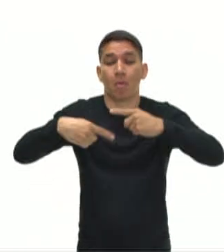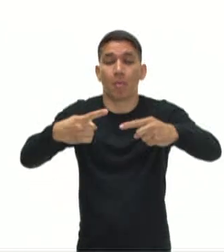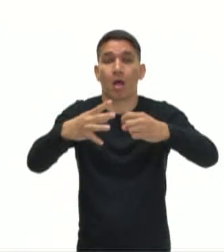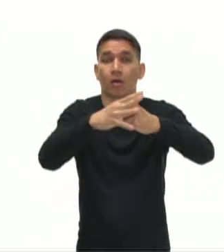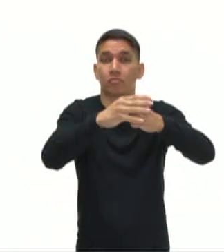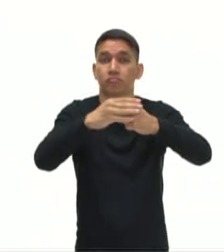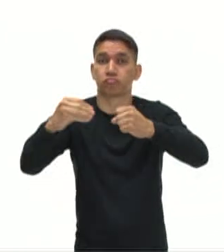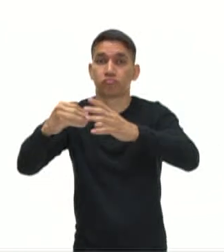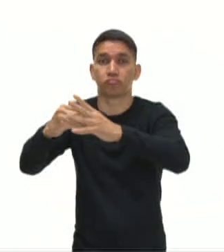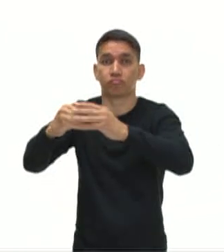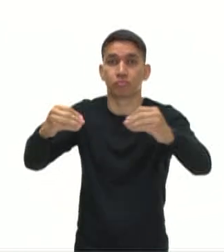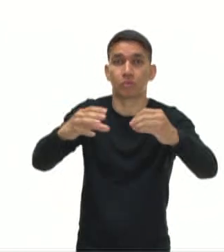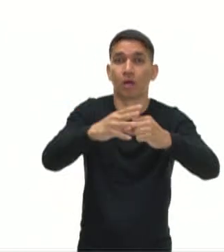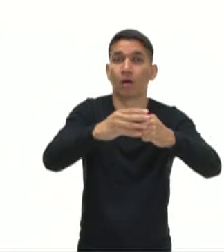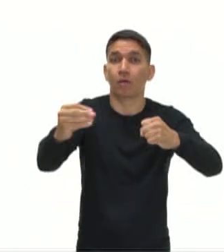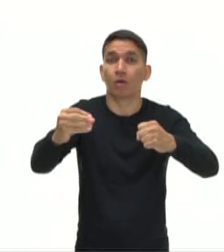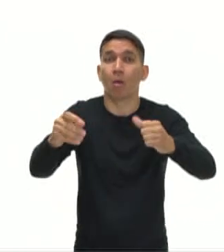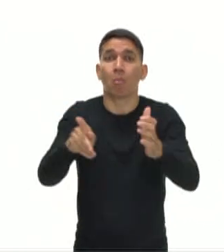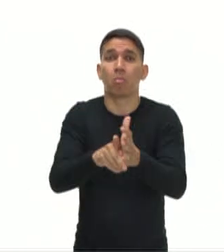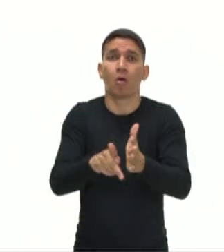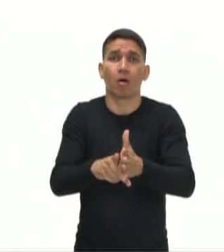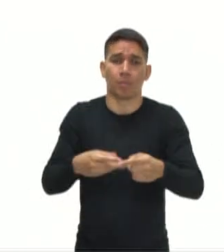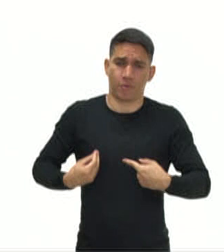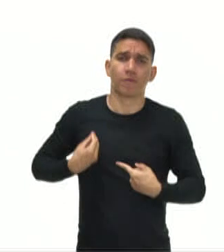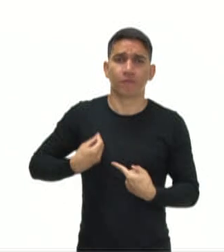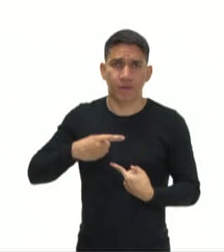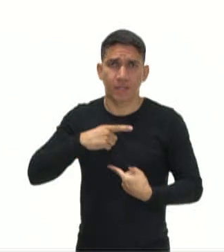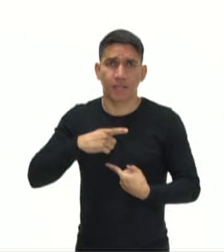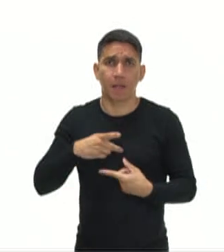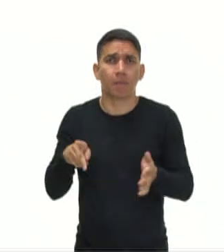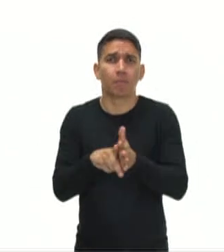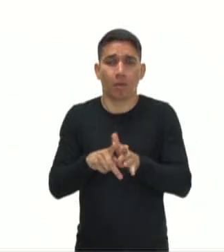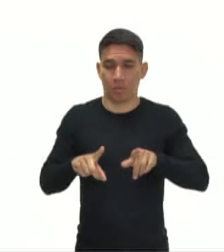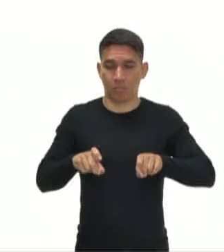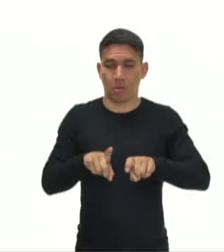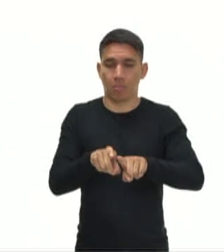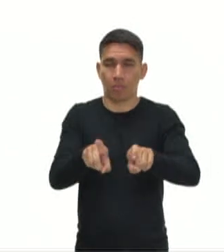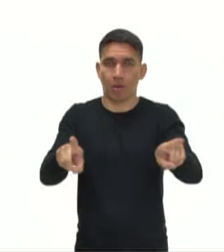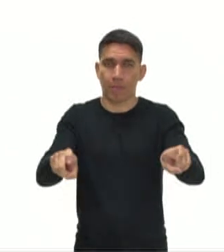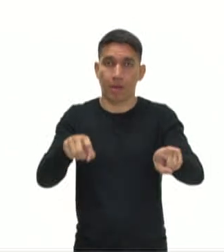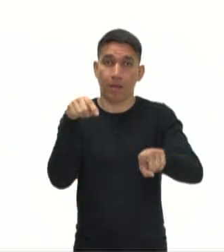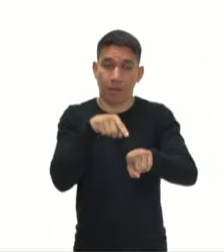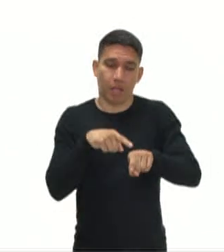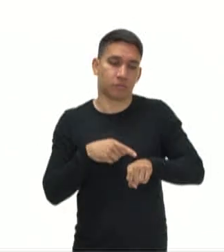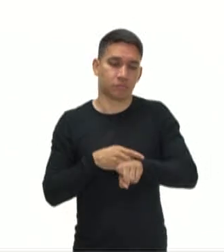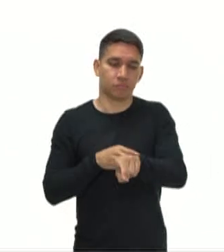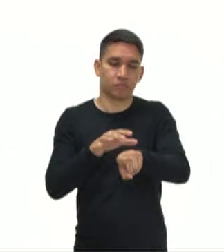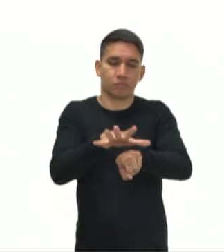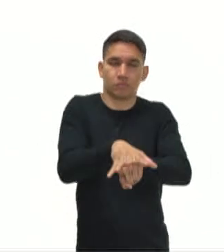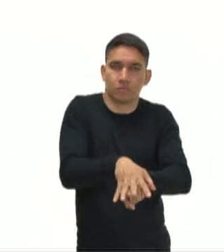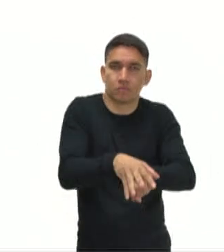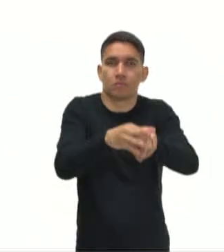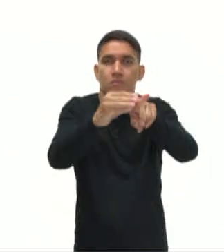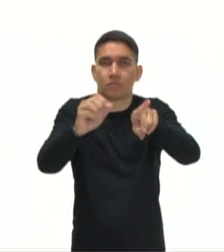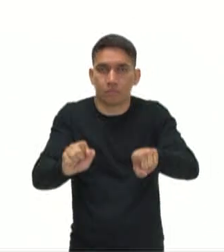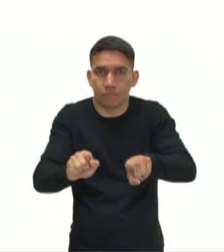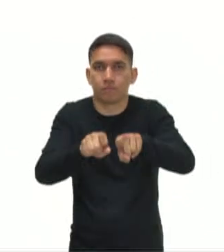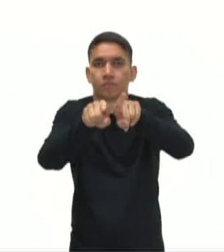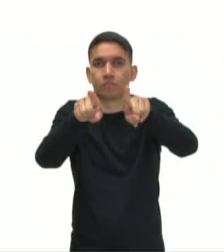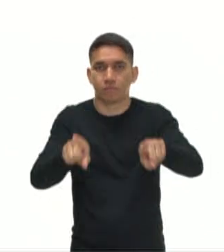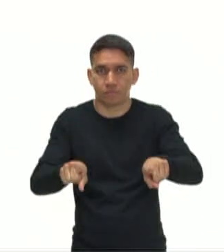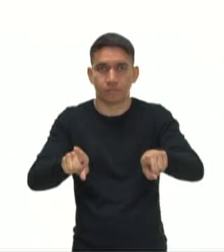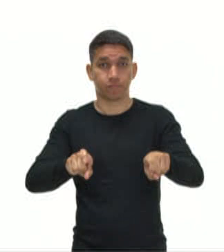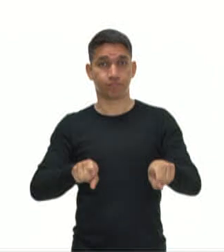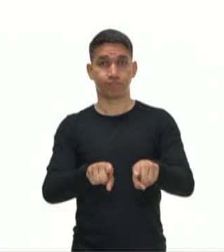por seres, como bactérias, por exemplo. Uma bactéria se divide formando duas idênticas,